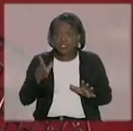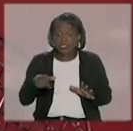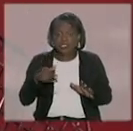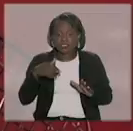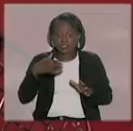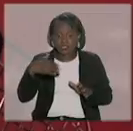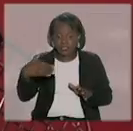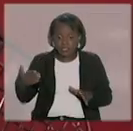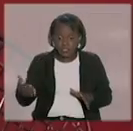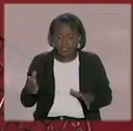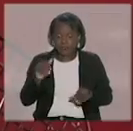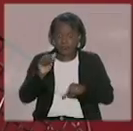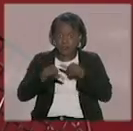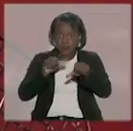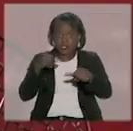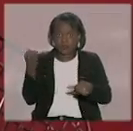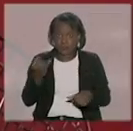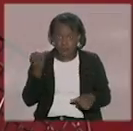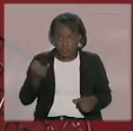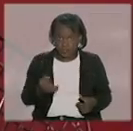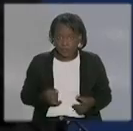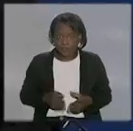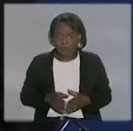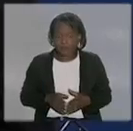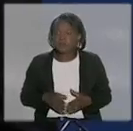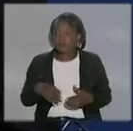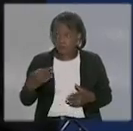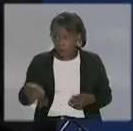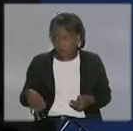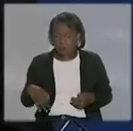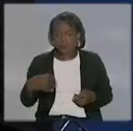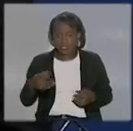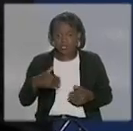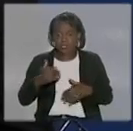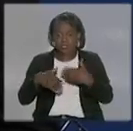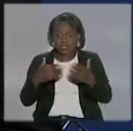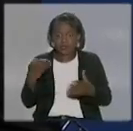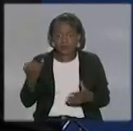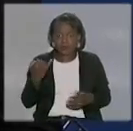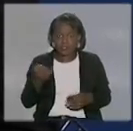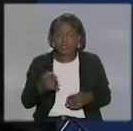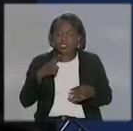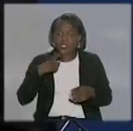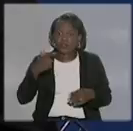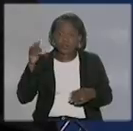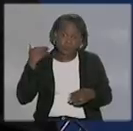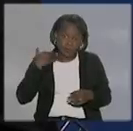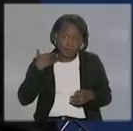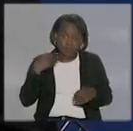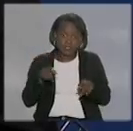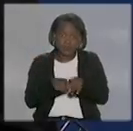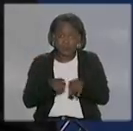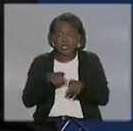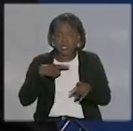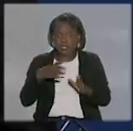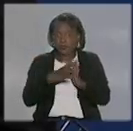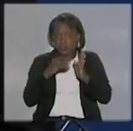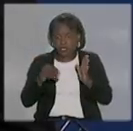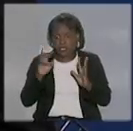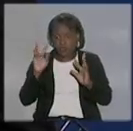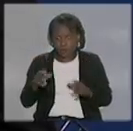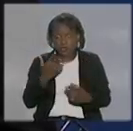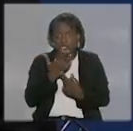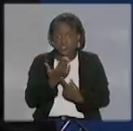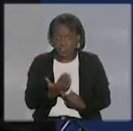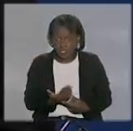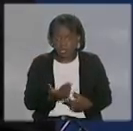é uma tendência de mudança importante. Isso é uma tendência, tem outros bancos que já começam a ter modelos parecidos